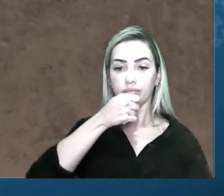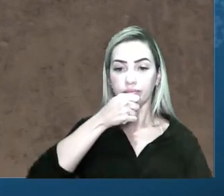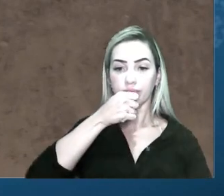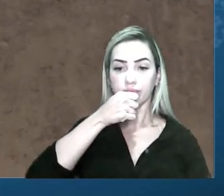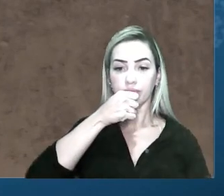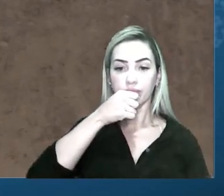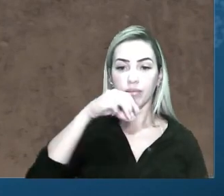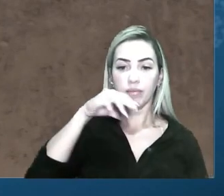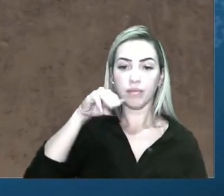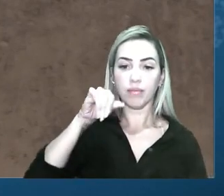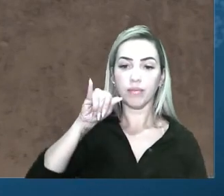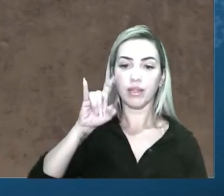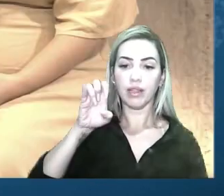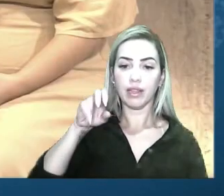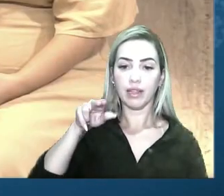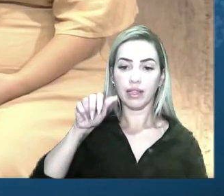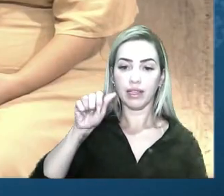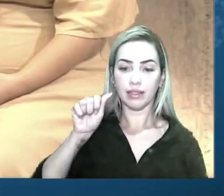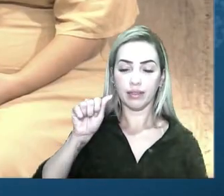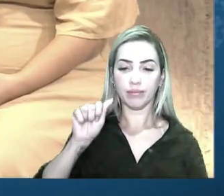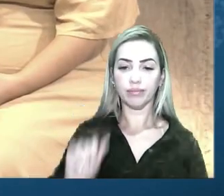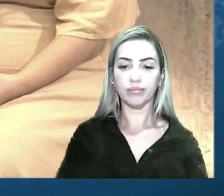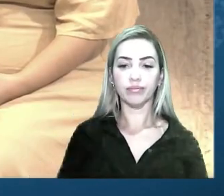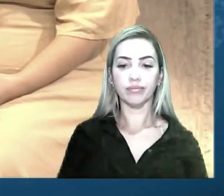Pereira Soares.